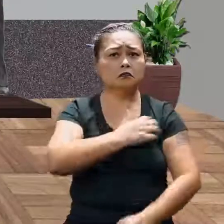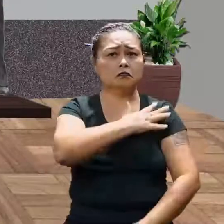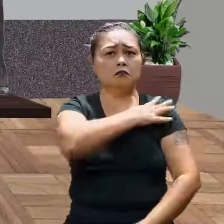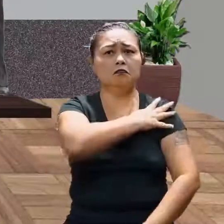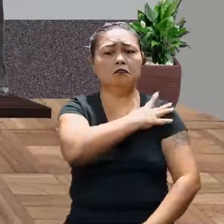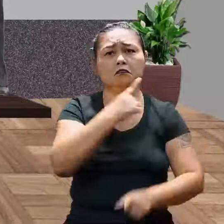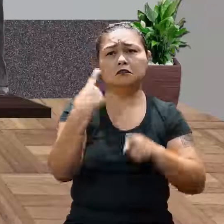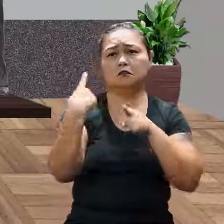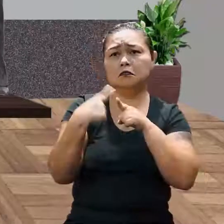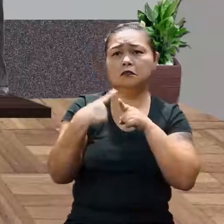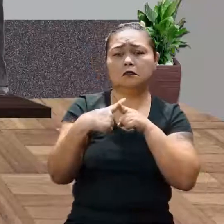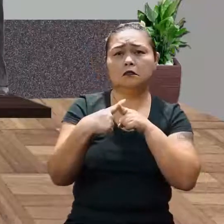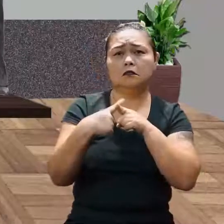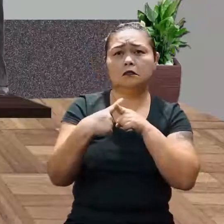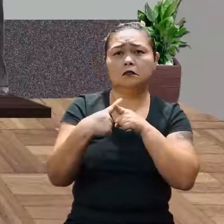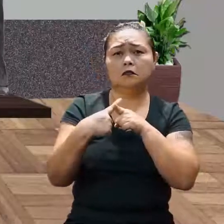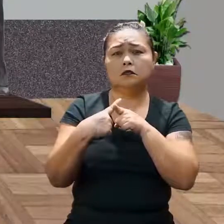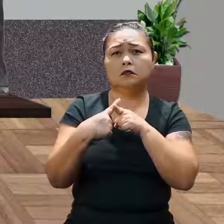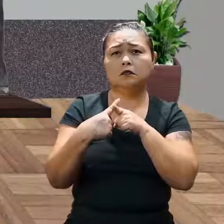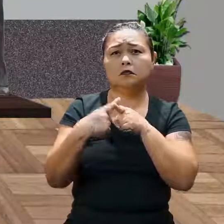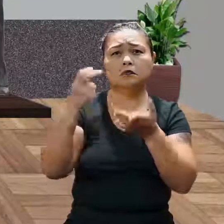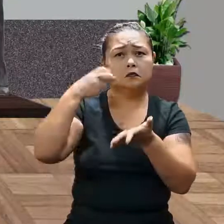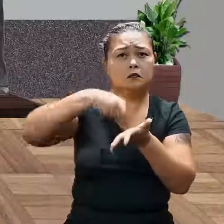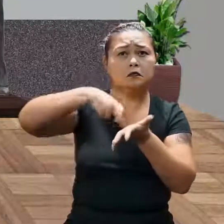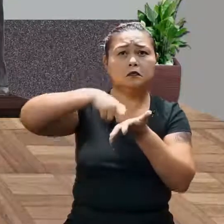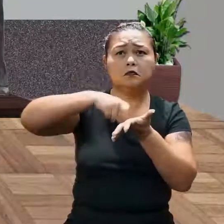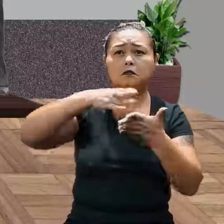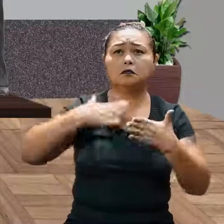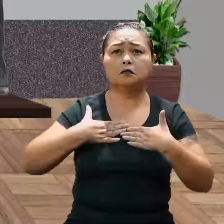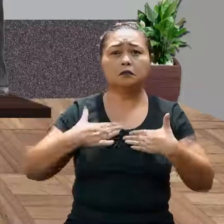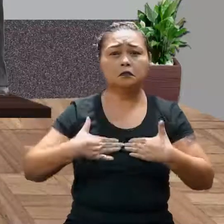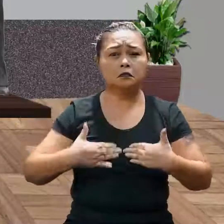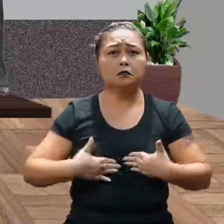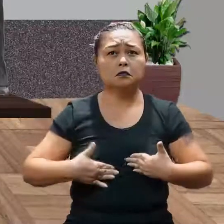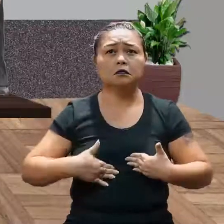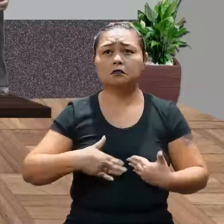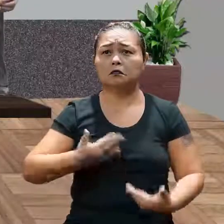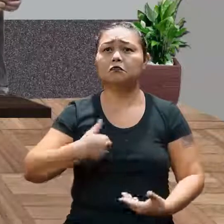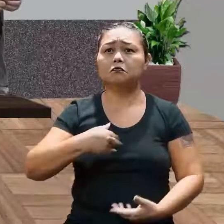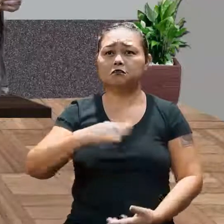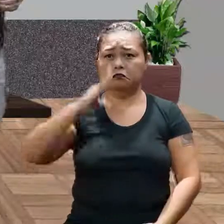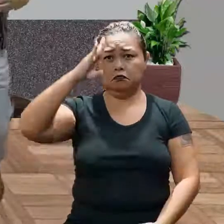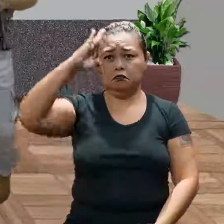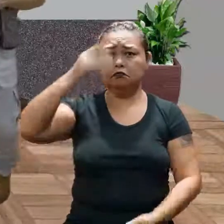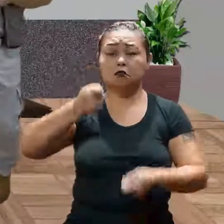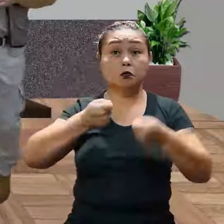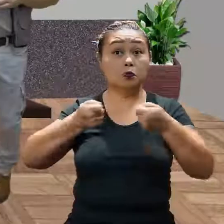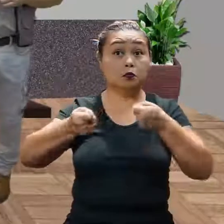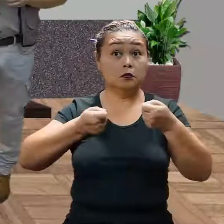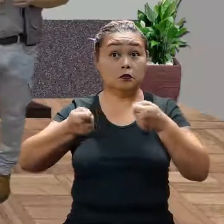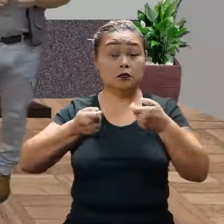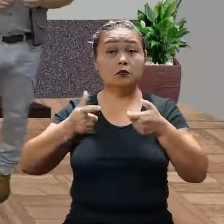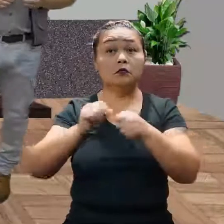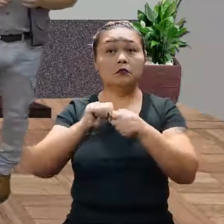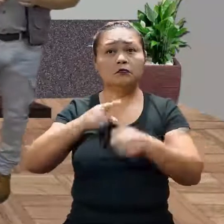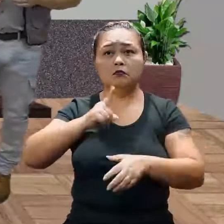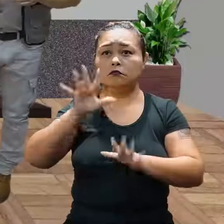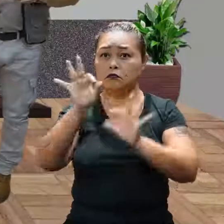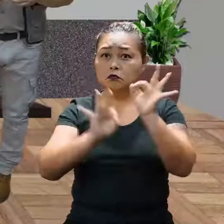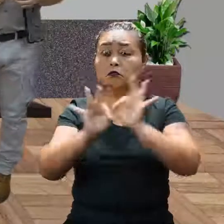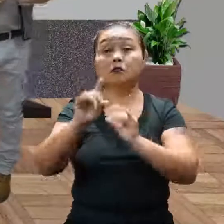militar, porque os castigos corporais que ele dava aos seus soldados para poder controlar, poder colocar a